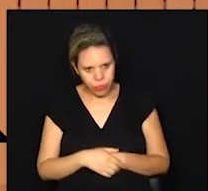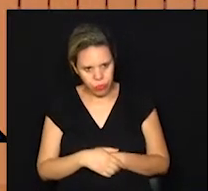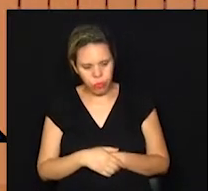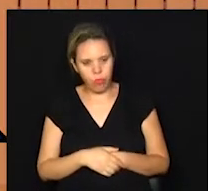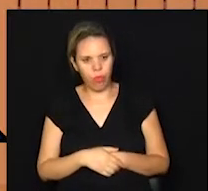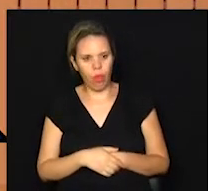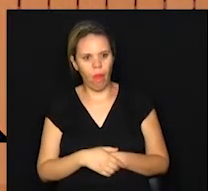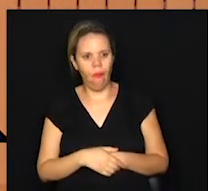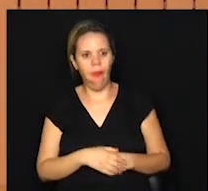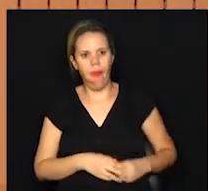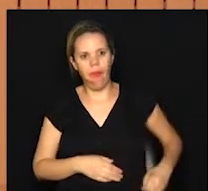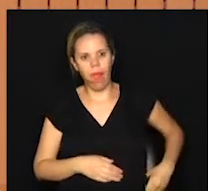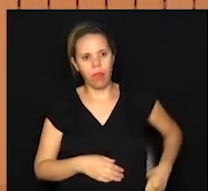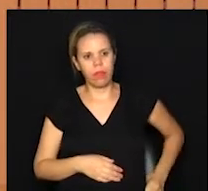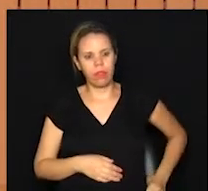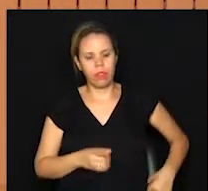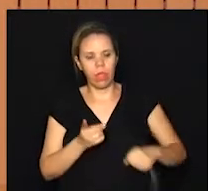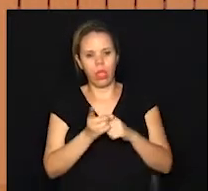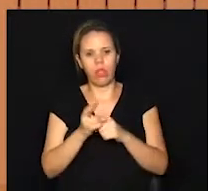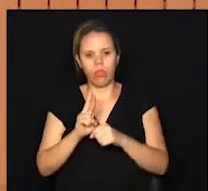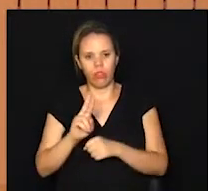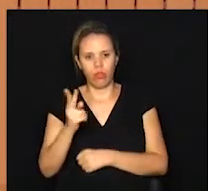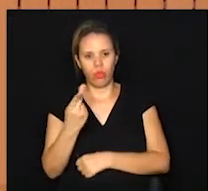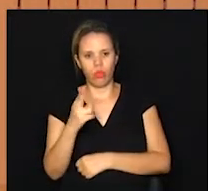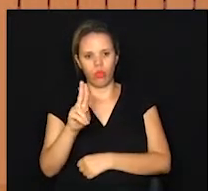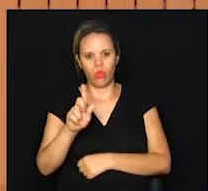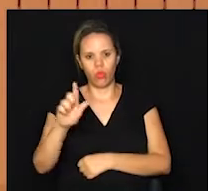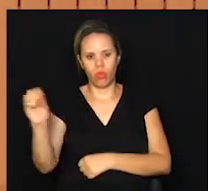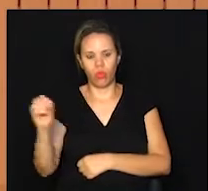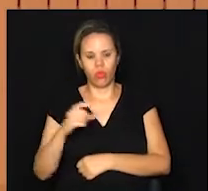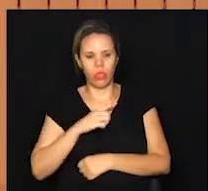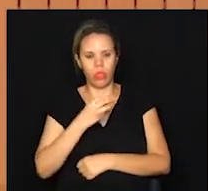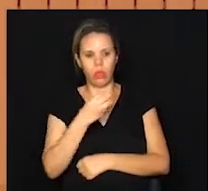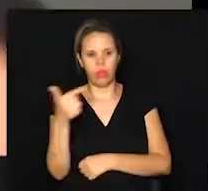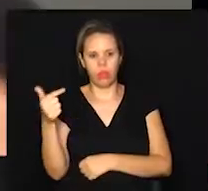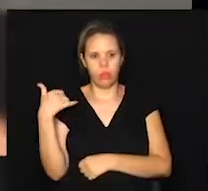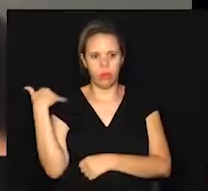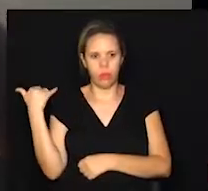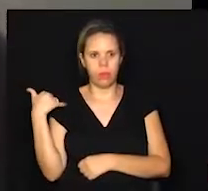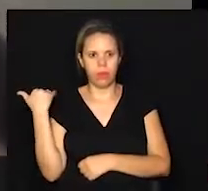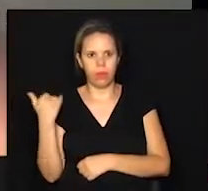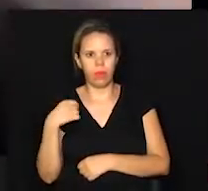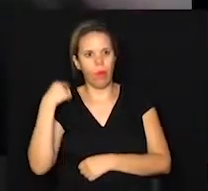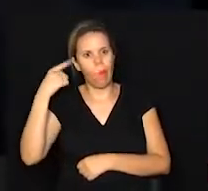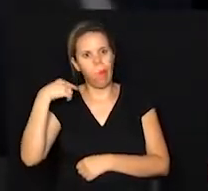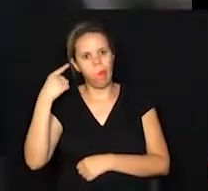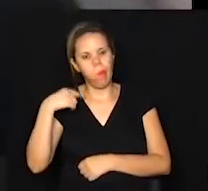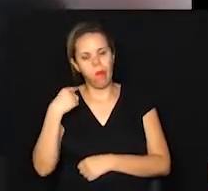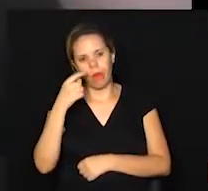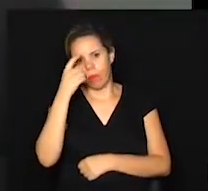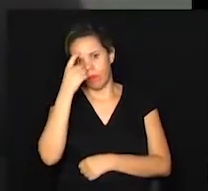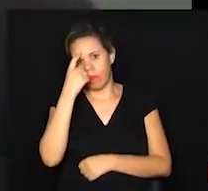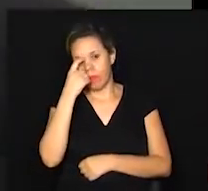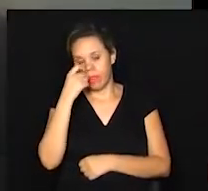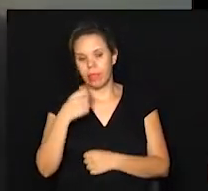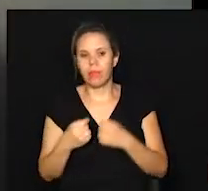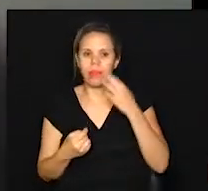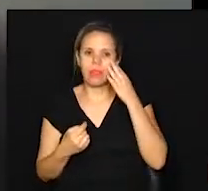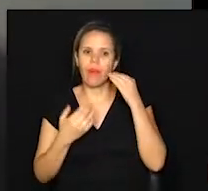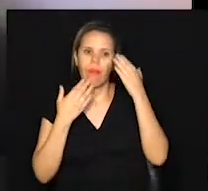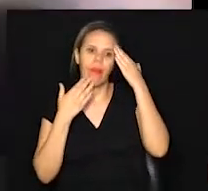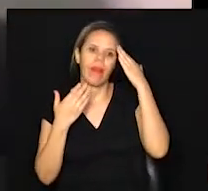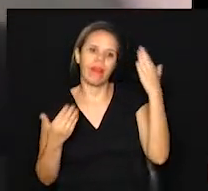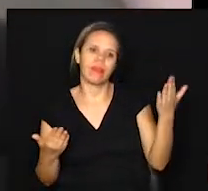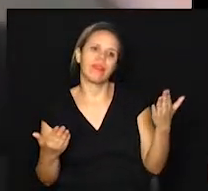que é o doutor Hugo Albuquerque, 32 anos e advogado. Por favor, doutor Hugo. Obrigado,